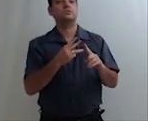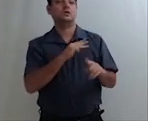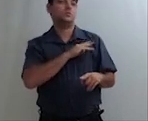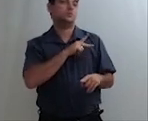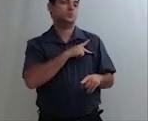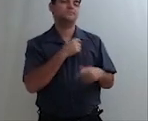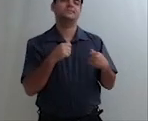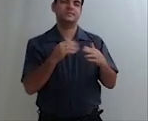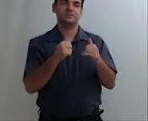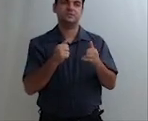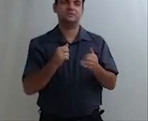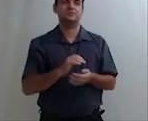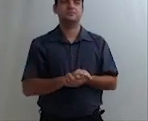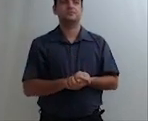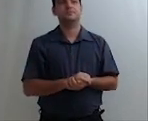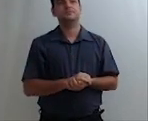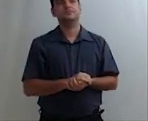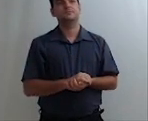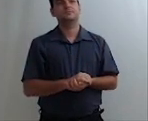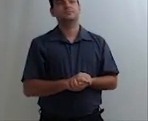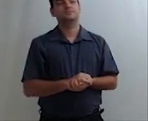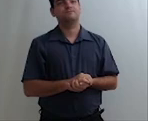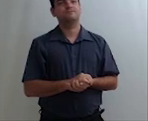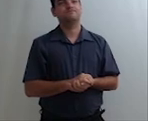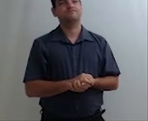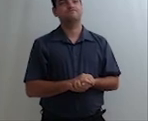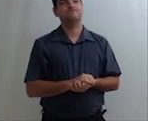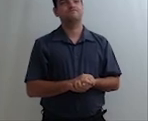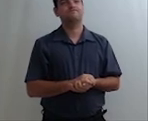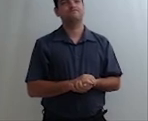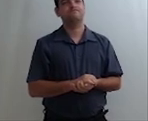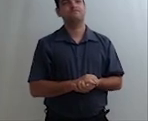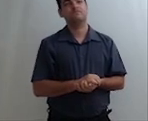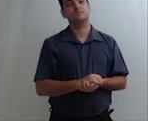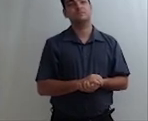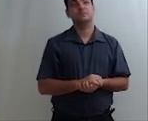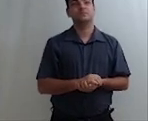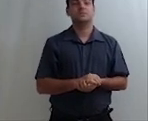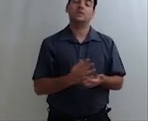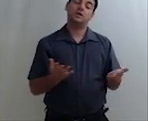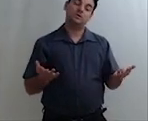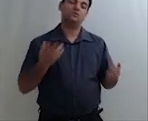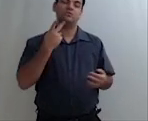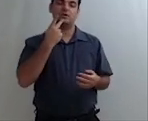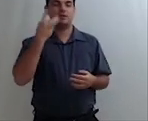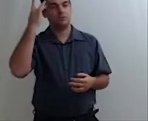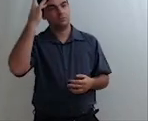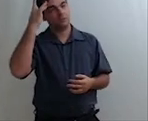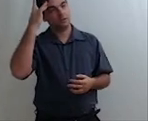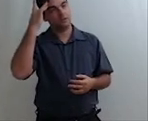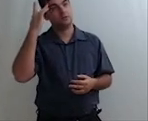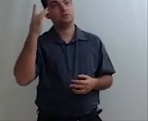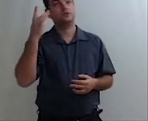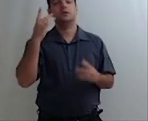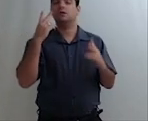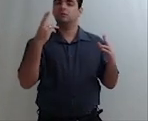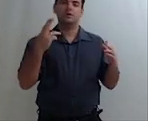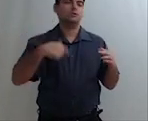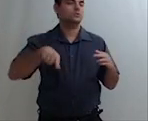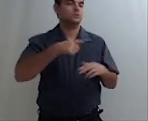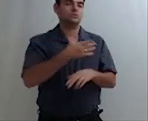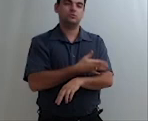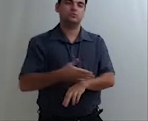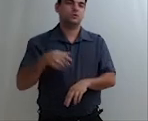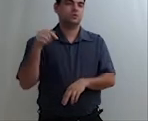Público né Eu acho que como eu eu acho e acrescento ainda que existe já um posicionamento Claro nesse sentido